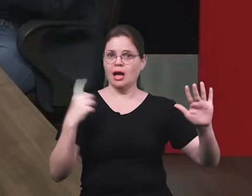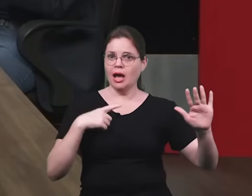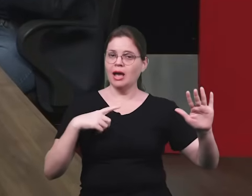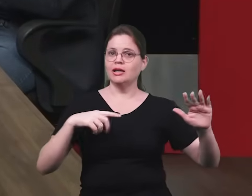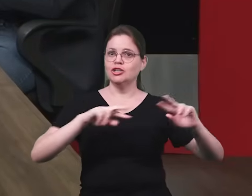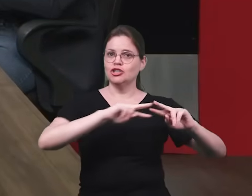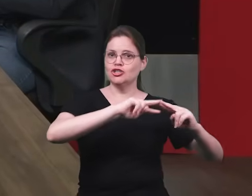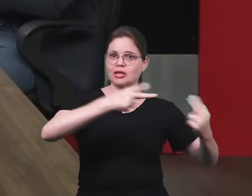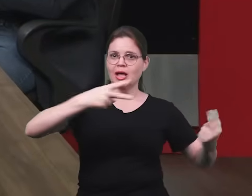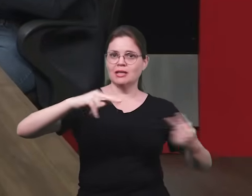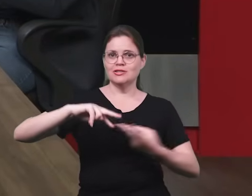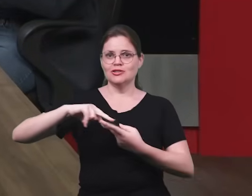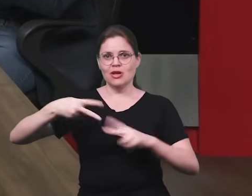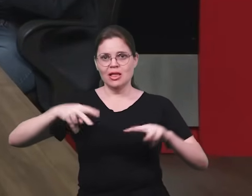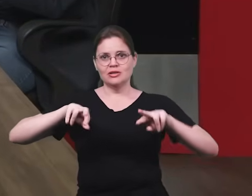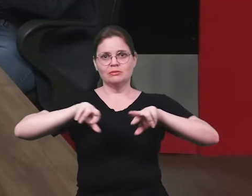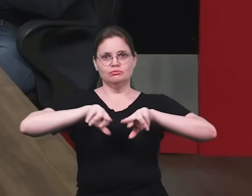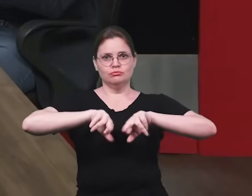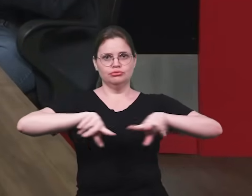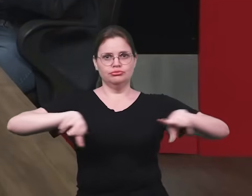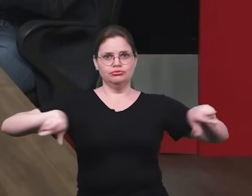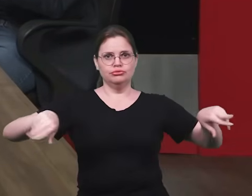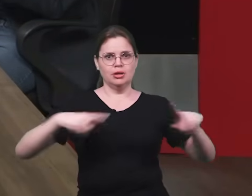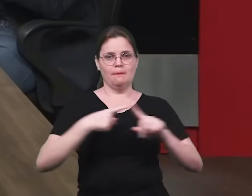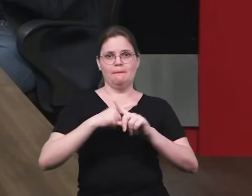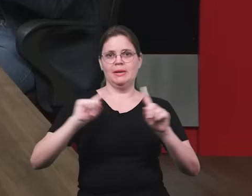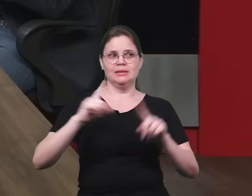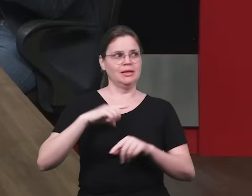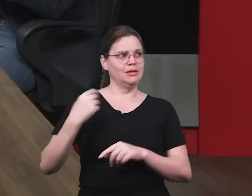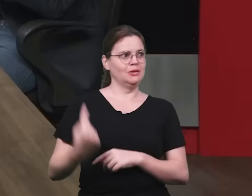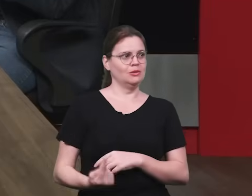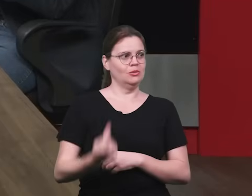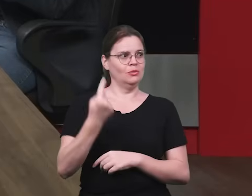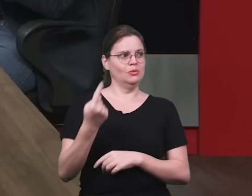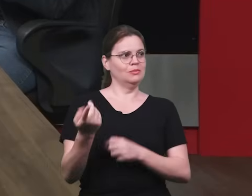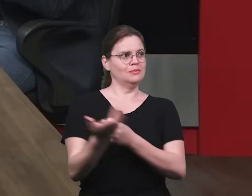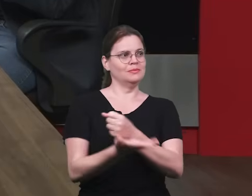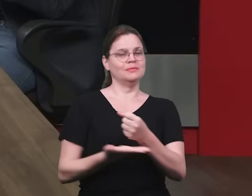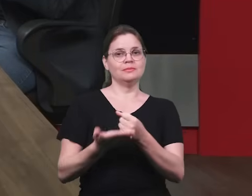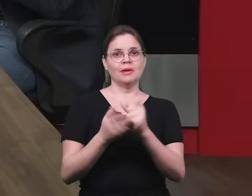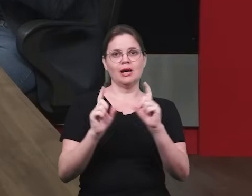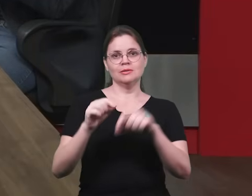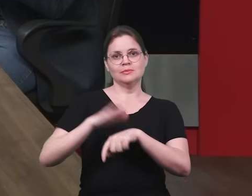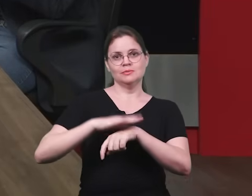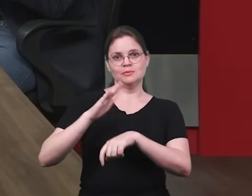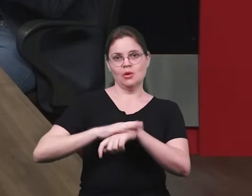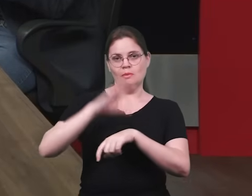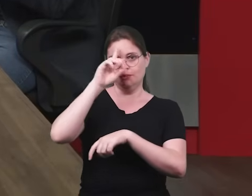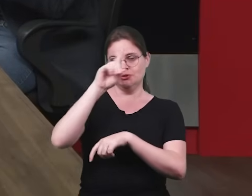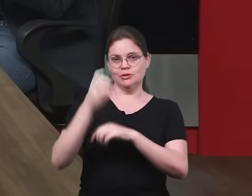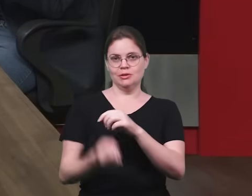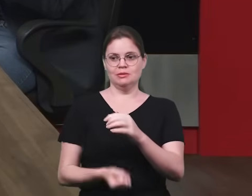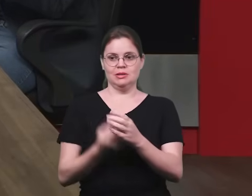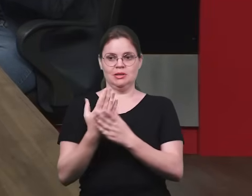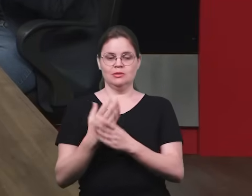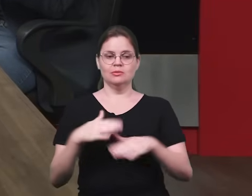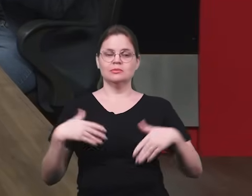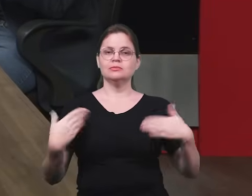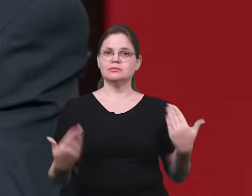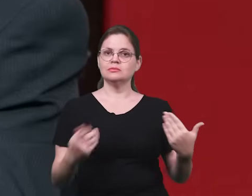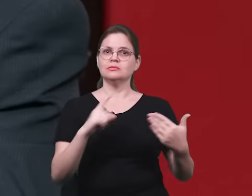genética, mas a partir de um tipo básico que Deus havia criado, né? Então a ordem